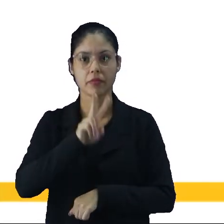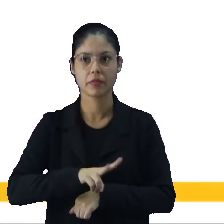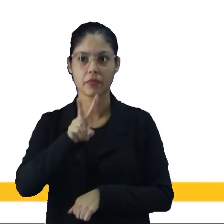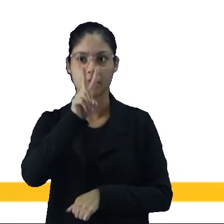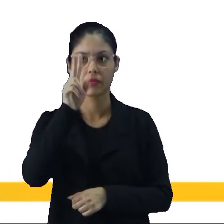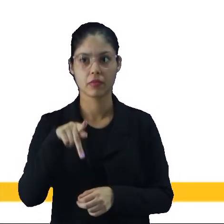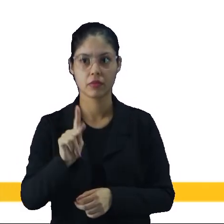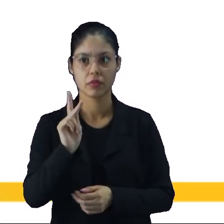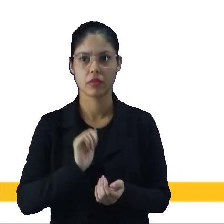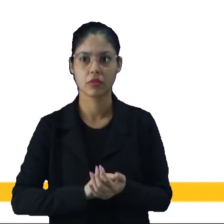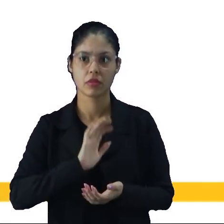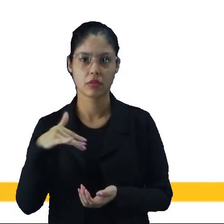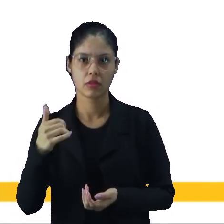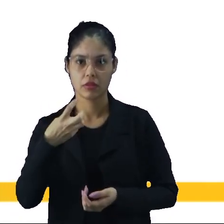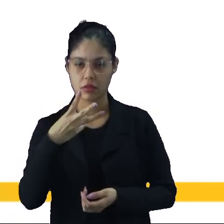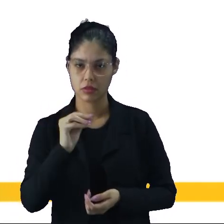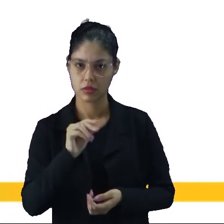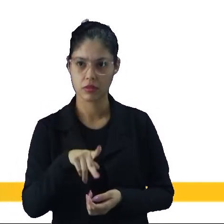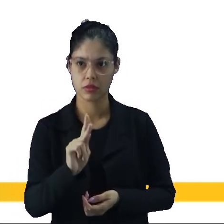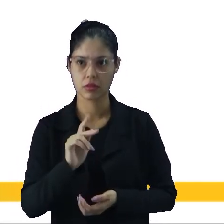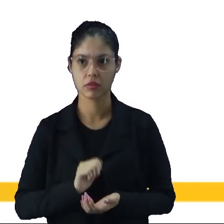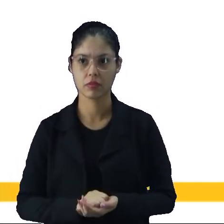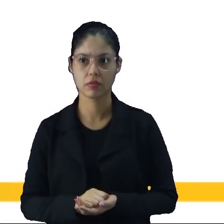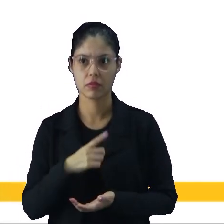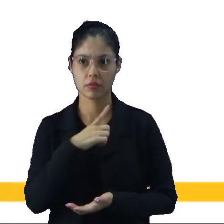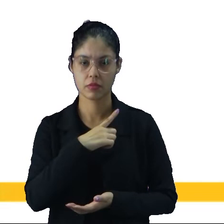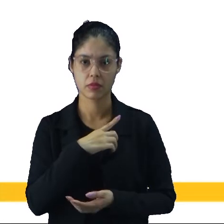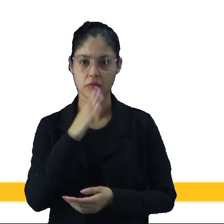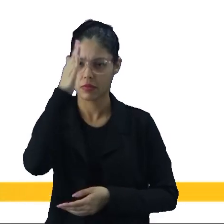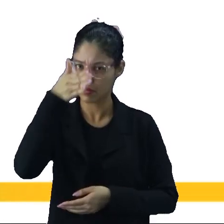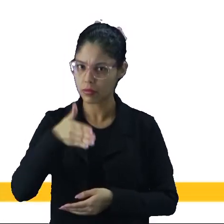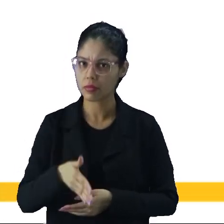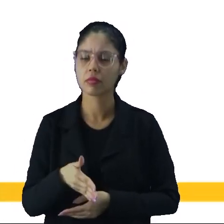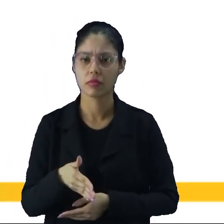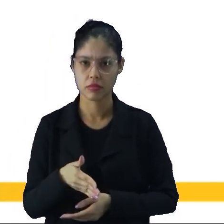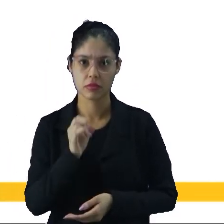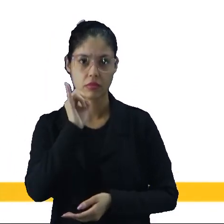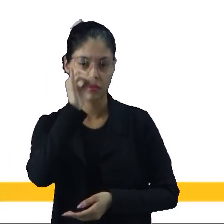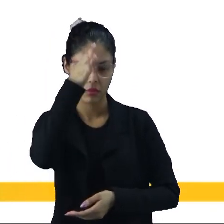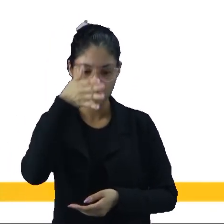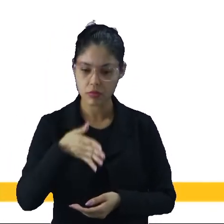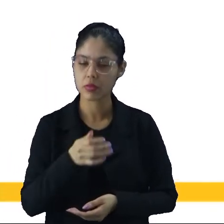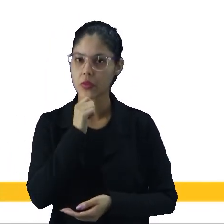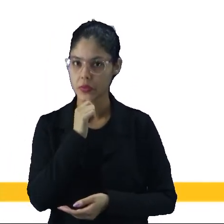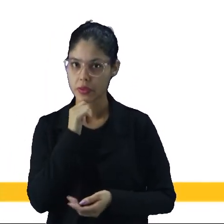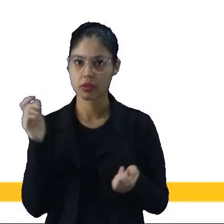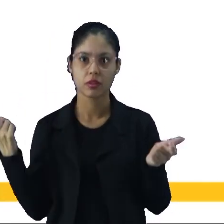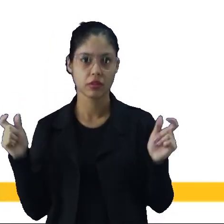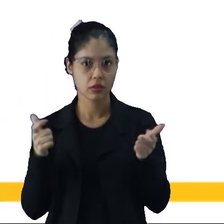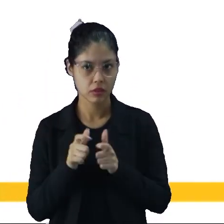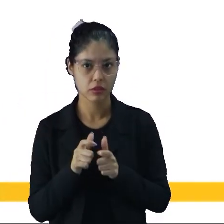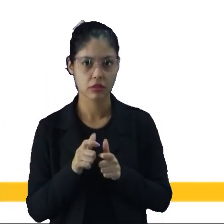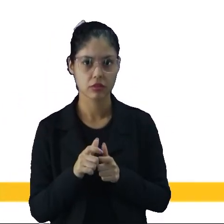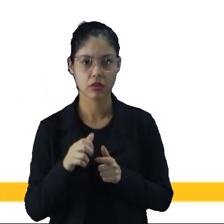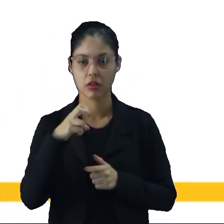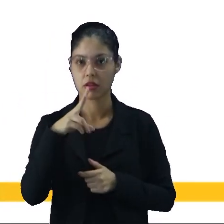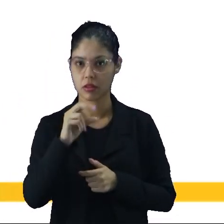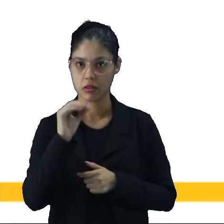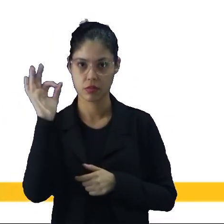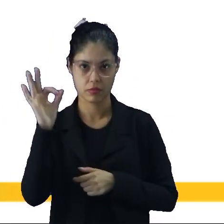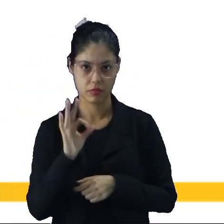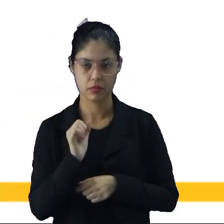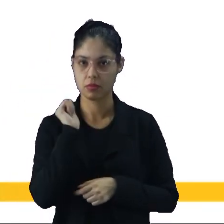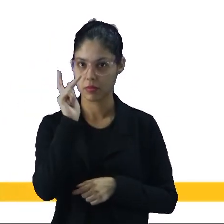K, e quando é 30 graus é K sobre 2, ele está na metade. Se ele está na metade, foi reduzido em